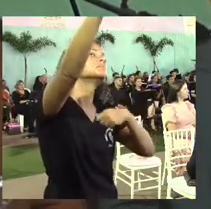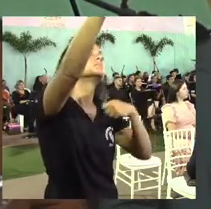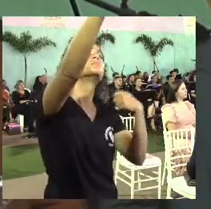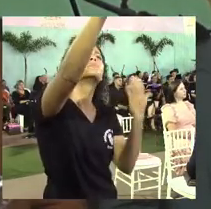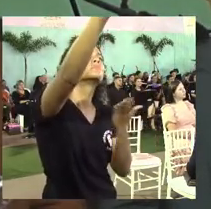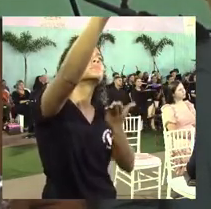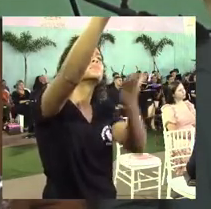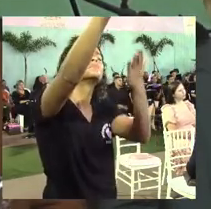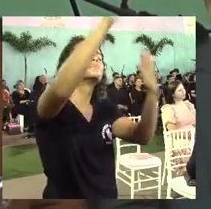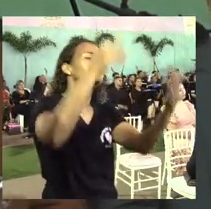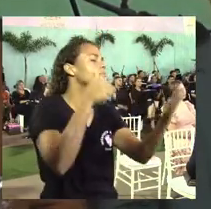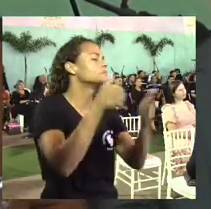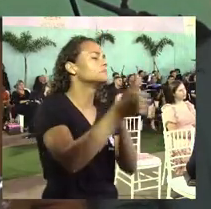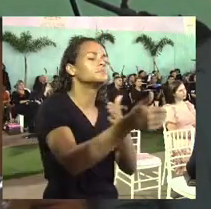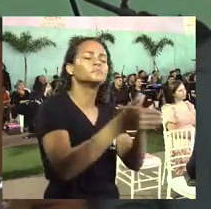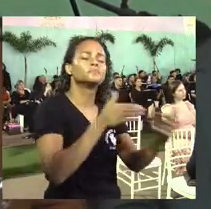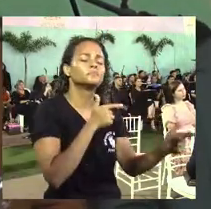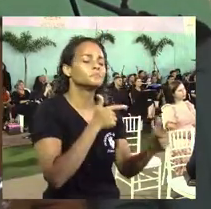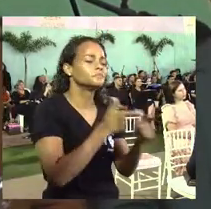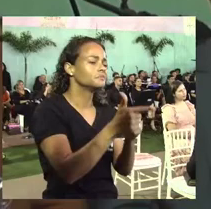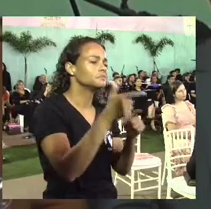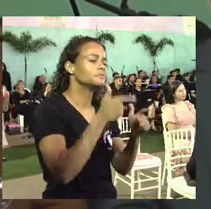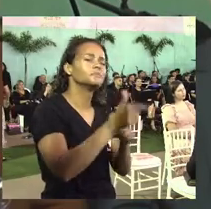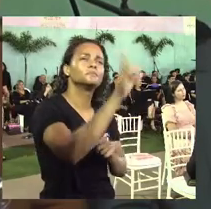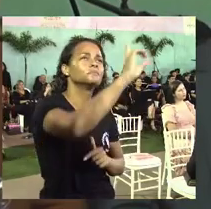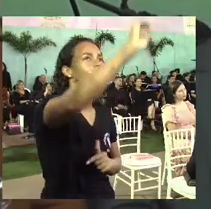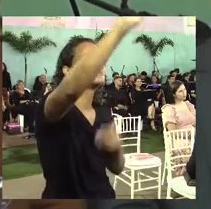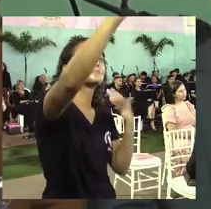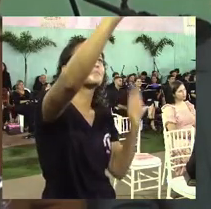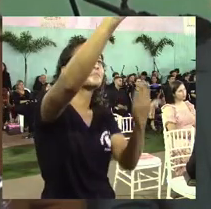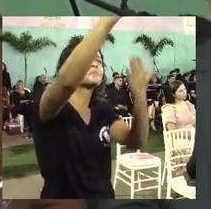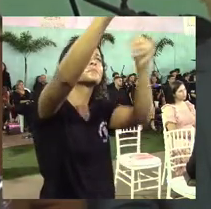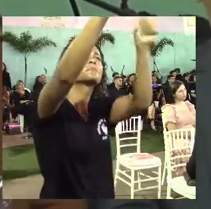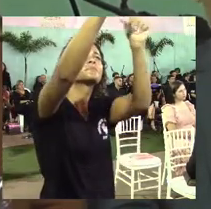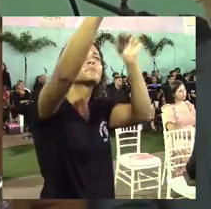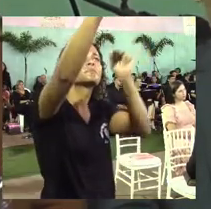que independente do que